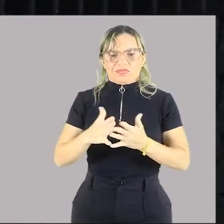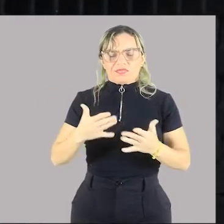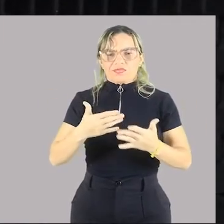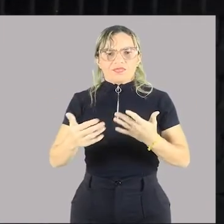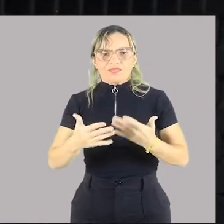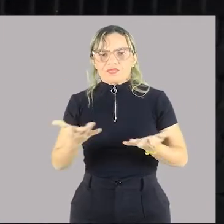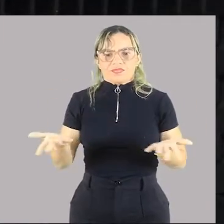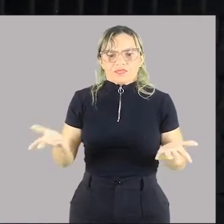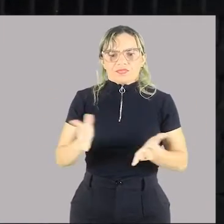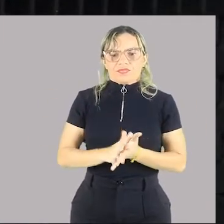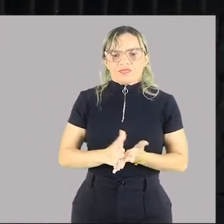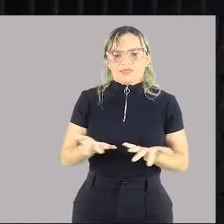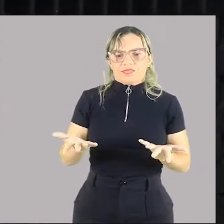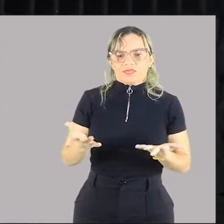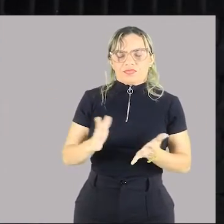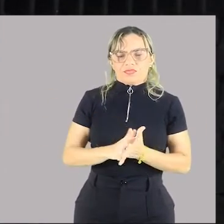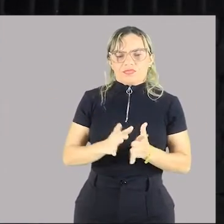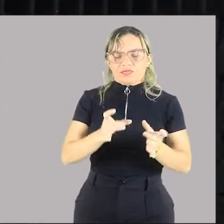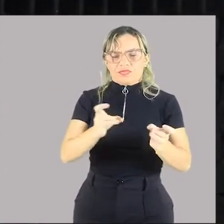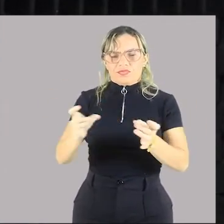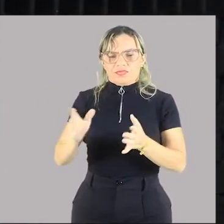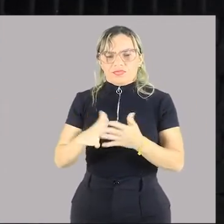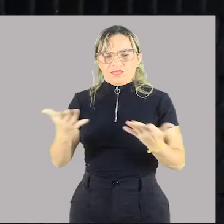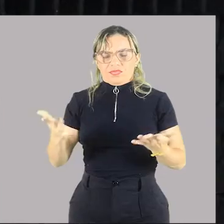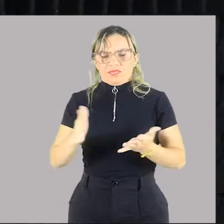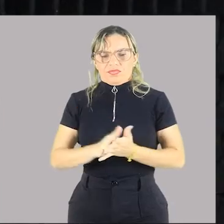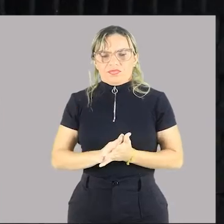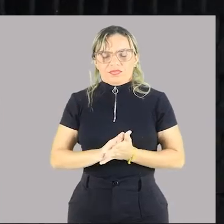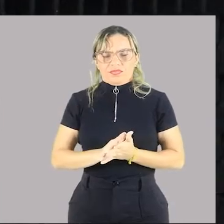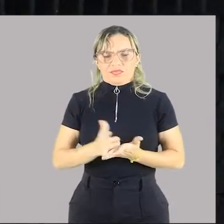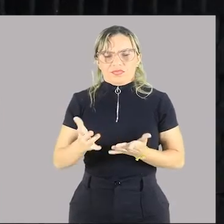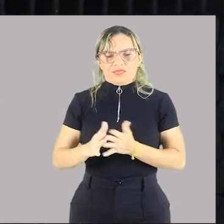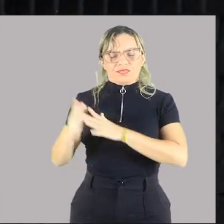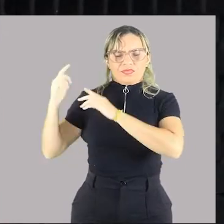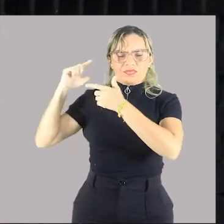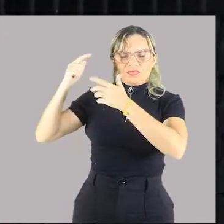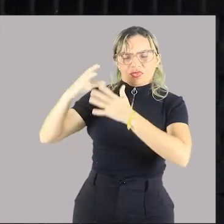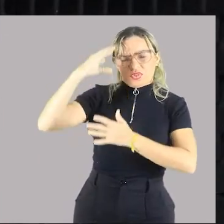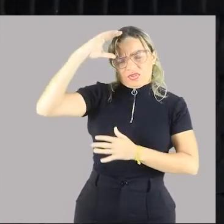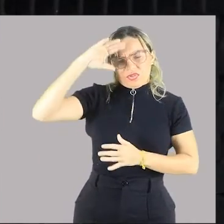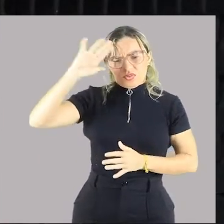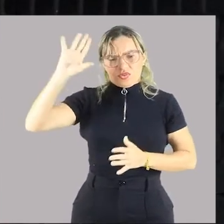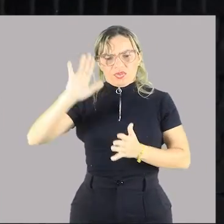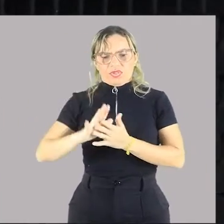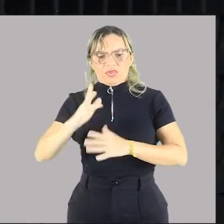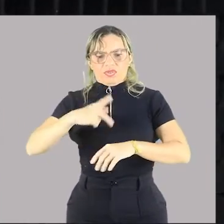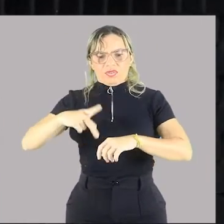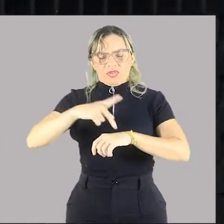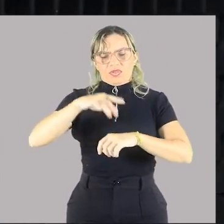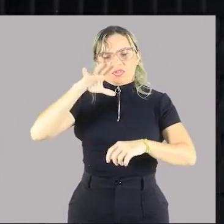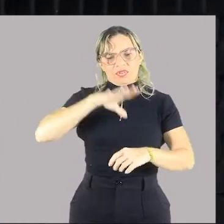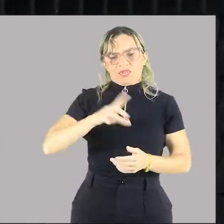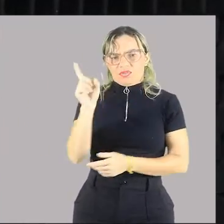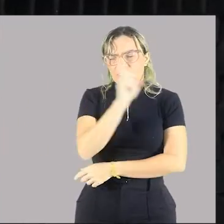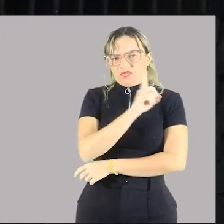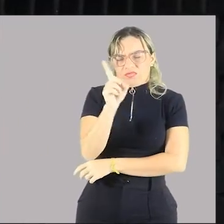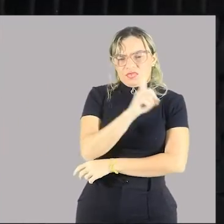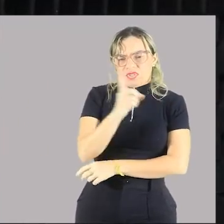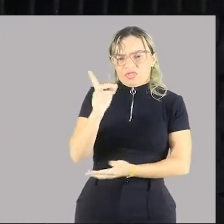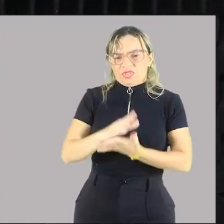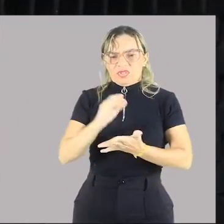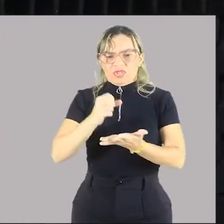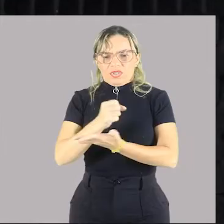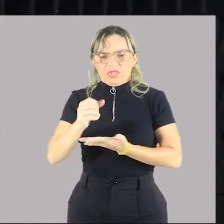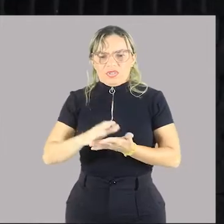na verdade, é vendedor ambulante. E reproduzir uma tradição portuguesa, não. Isso aqui, basicamente, está